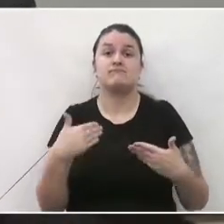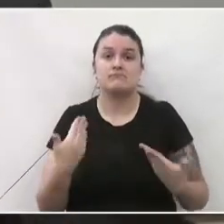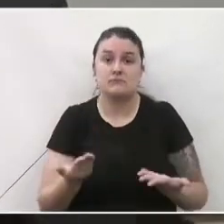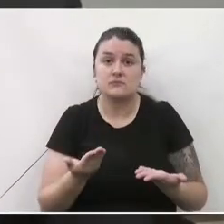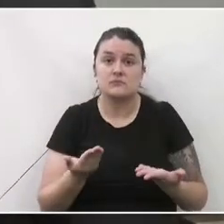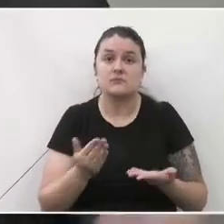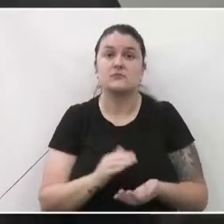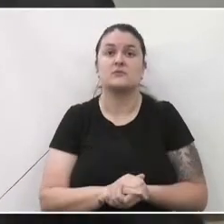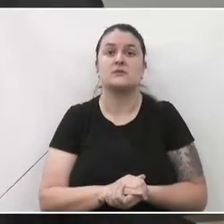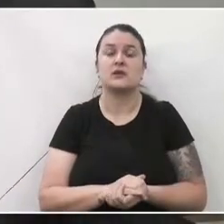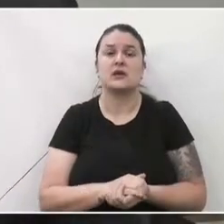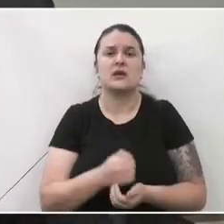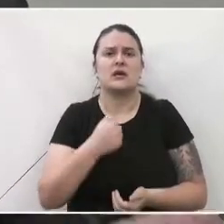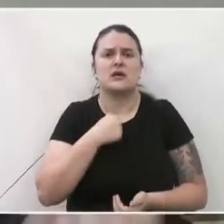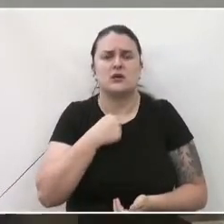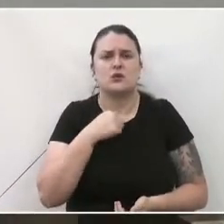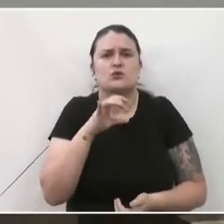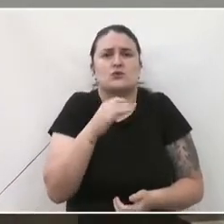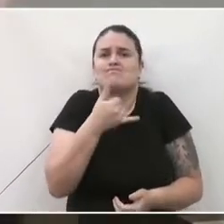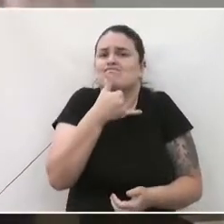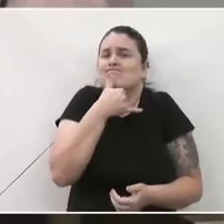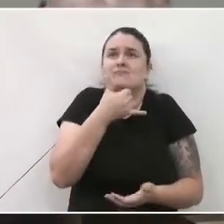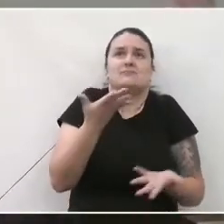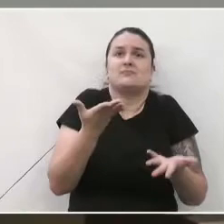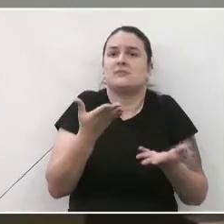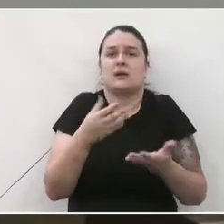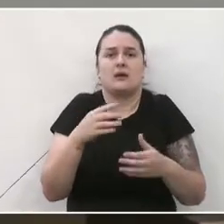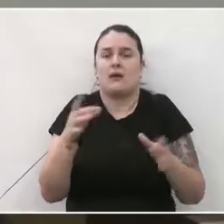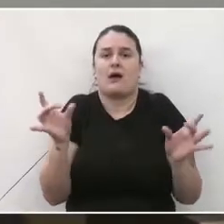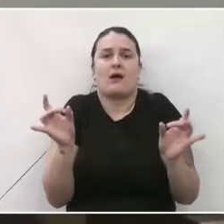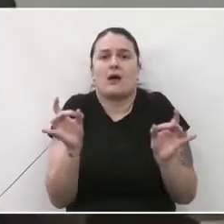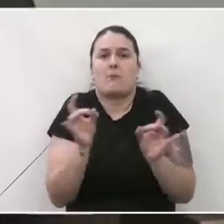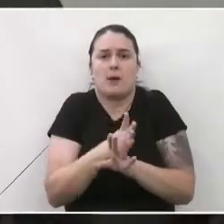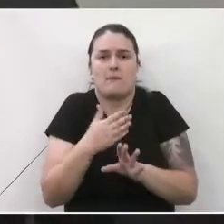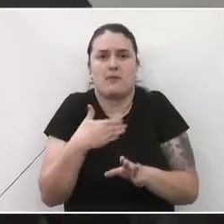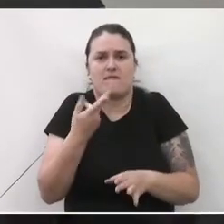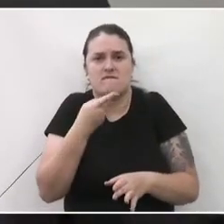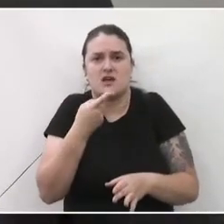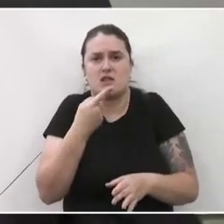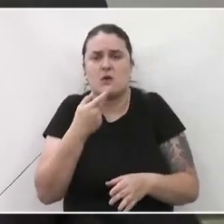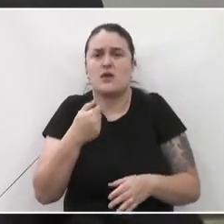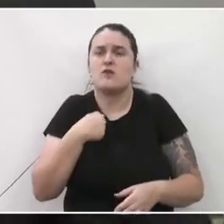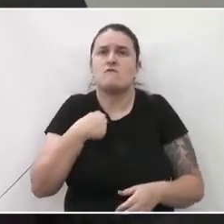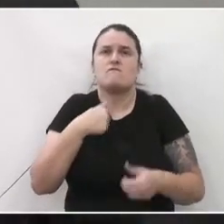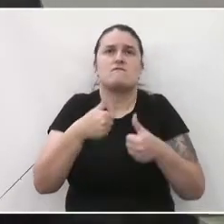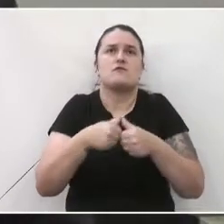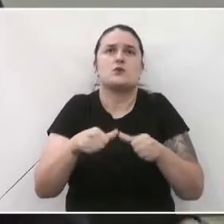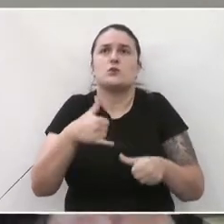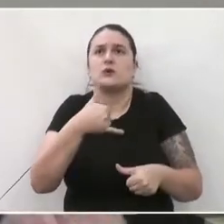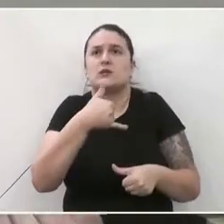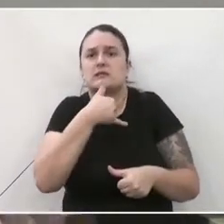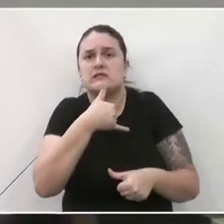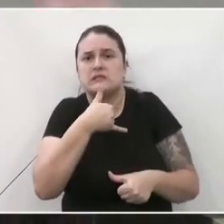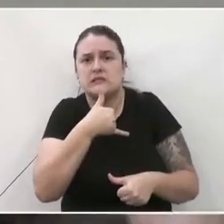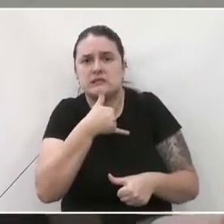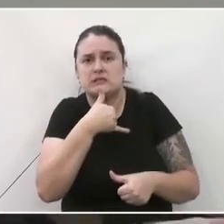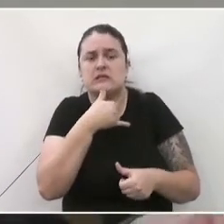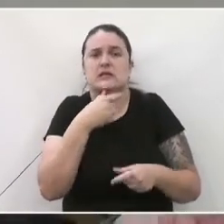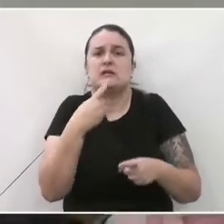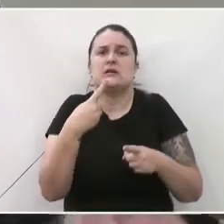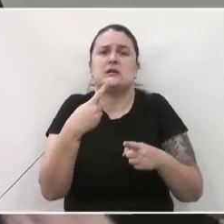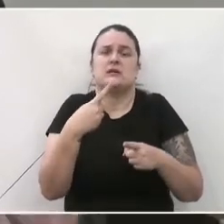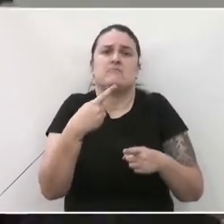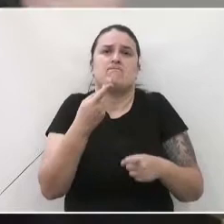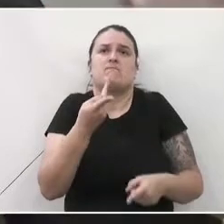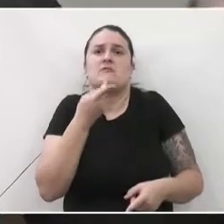assim, eu só, infelizmente, para terminar o meu discurso, eu fico entristecido de ter que